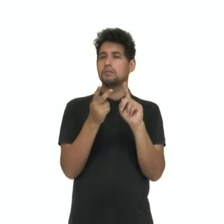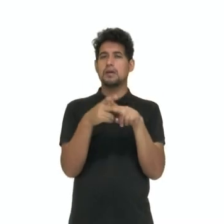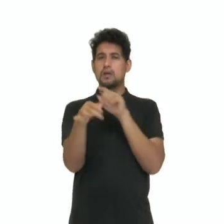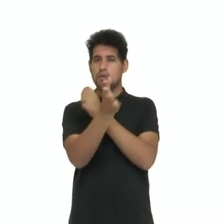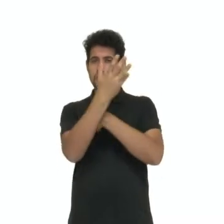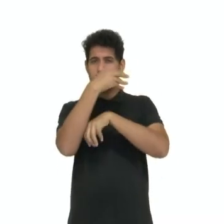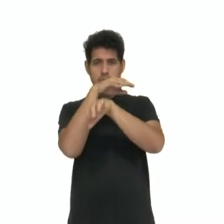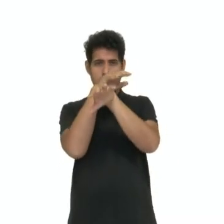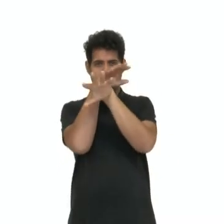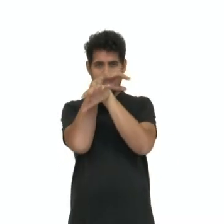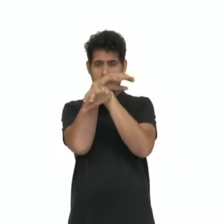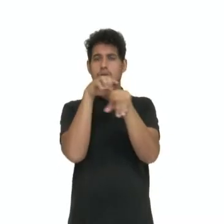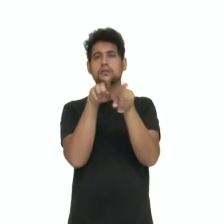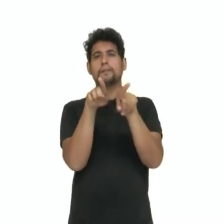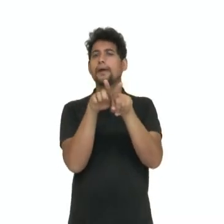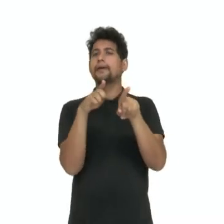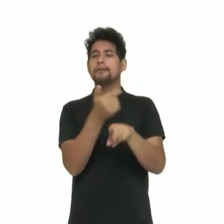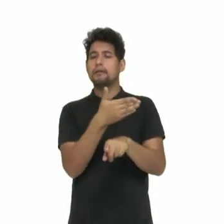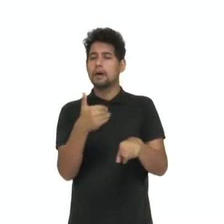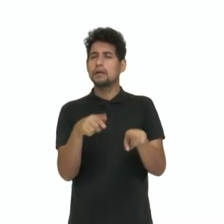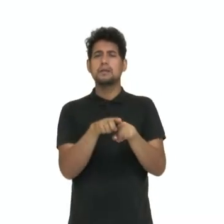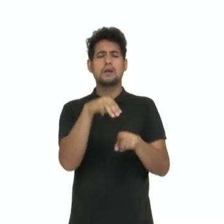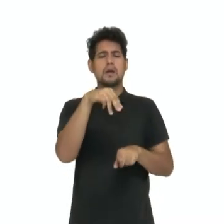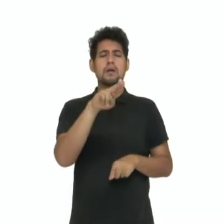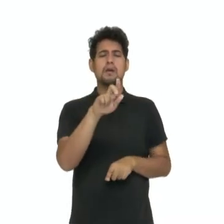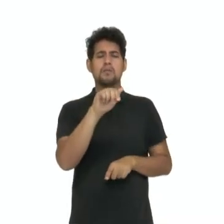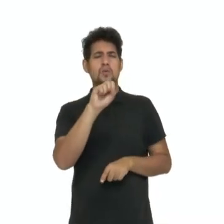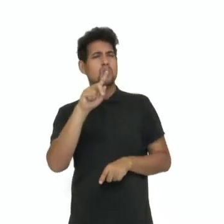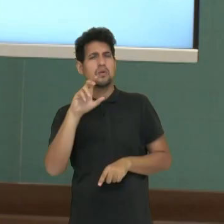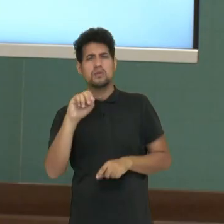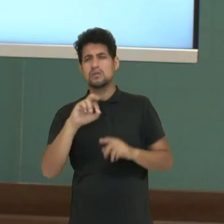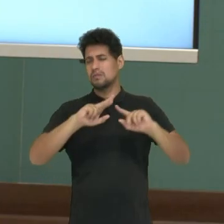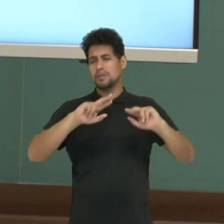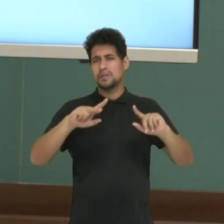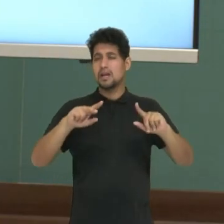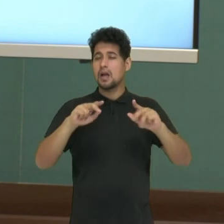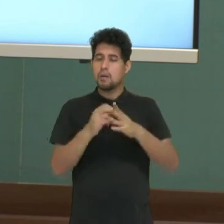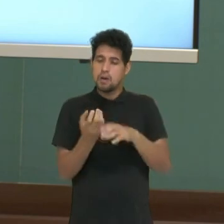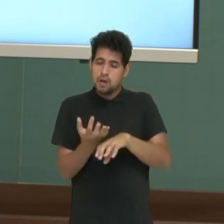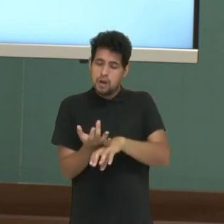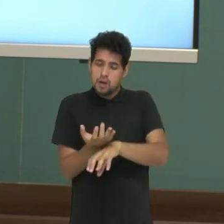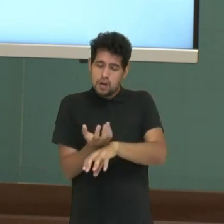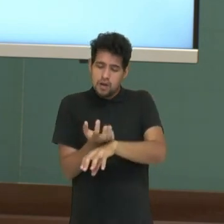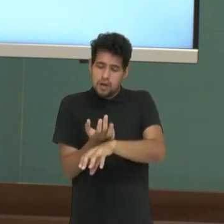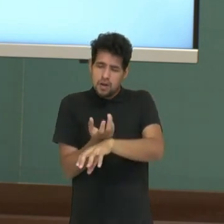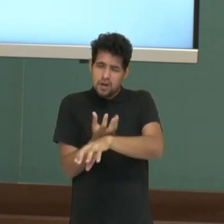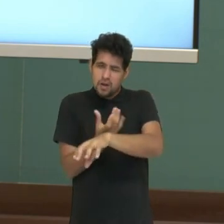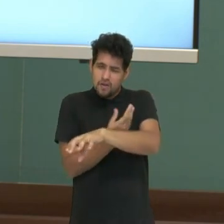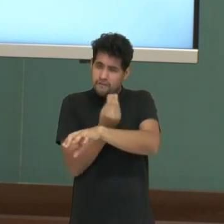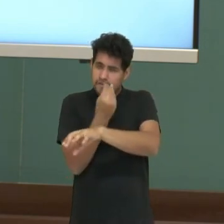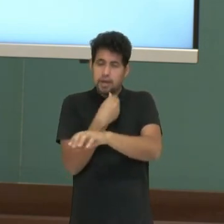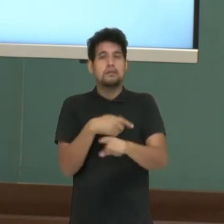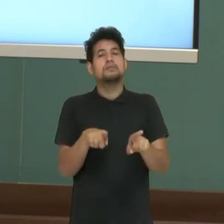marinhos, e também da flora, musgos, líquenes, alguns tipos de gramíneas. Então, tudo isso sendo pesquisado,